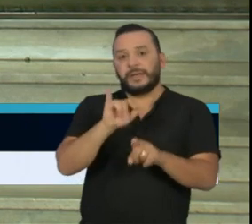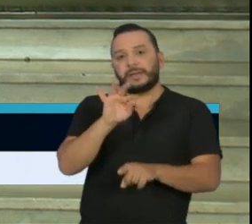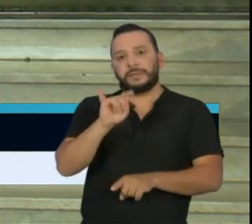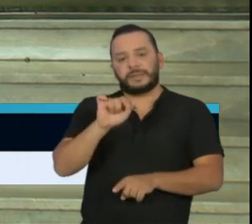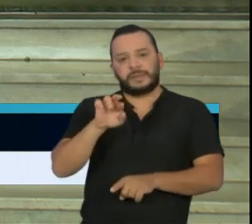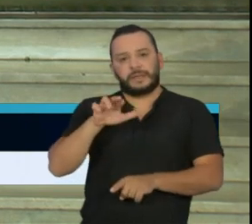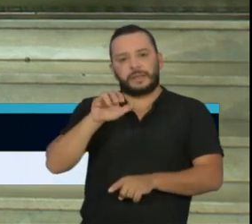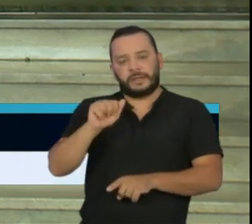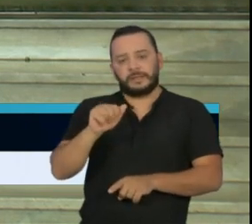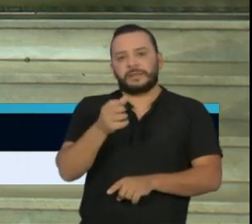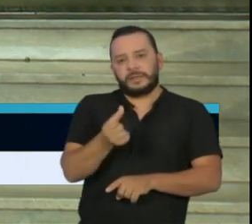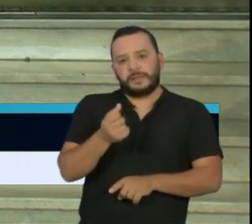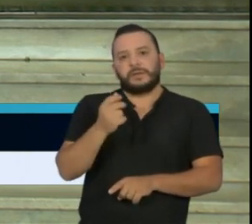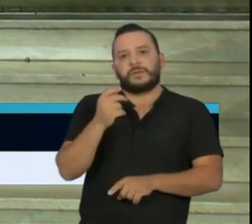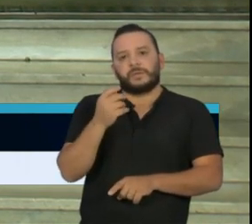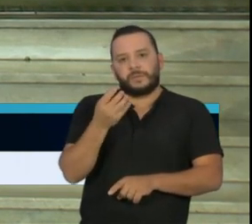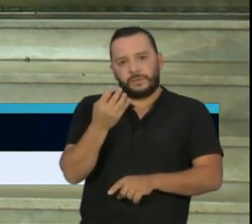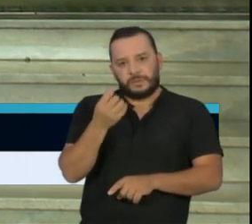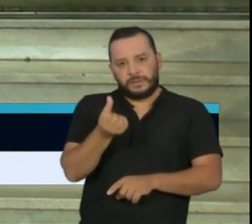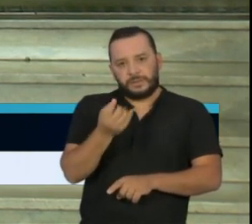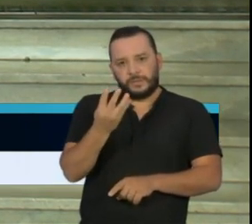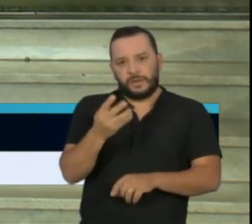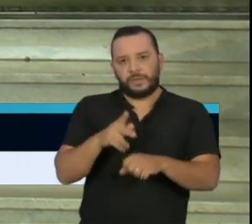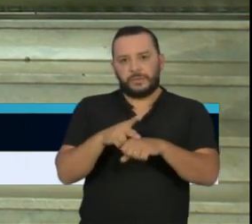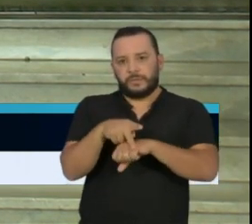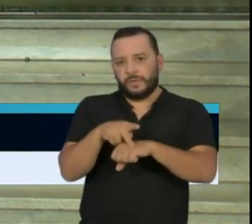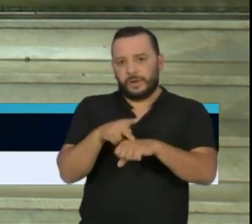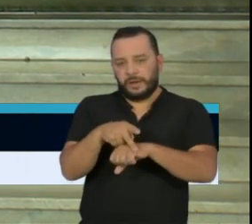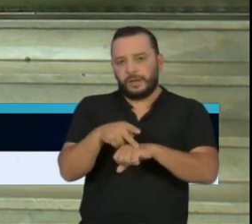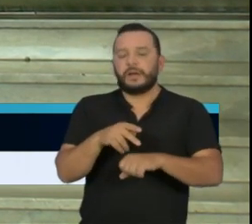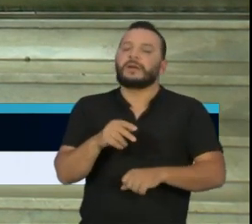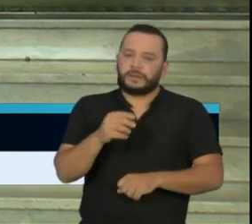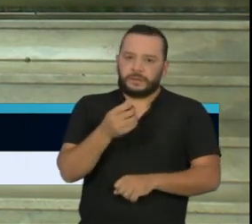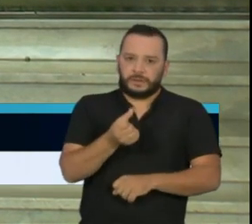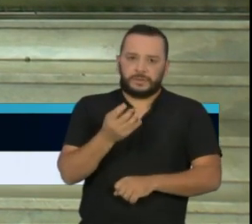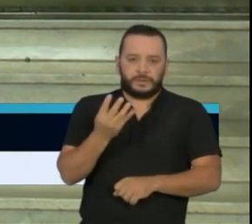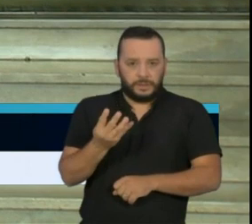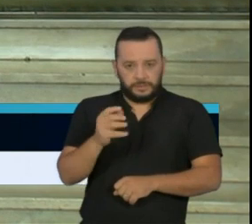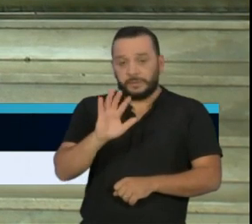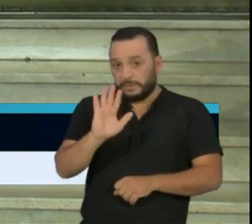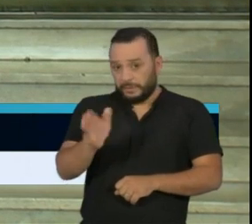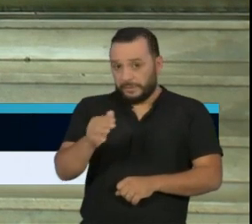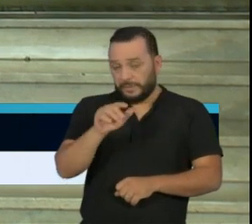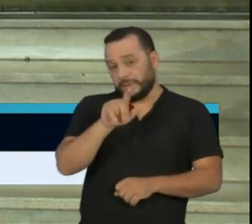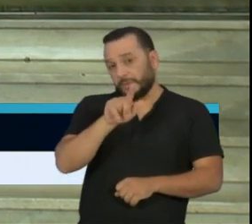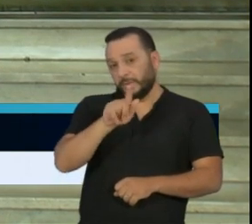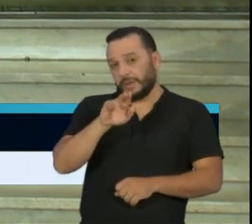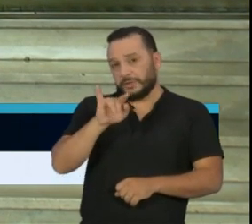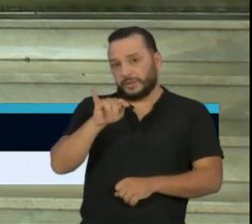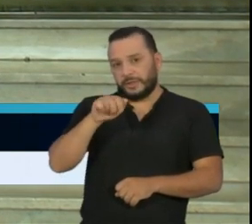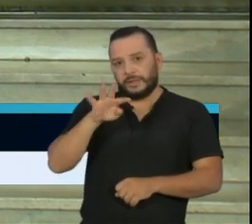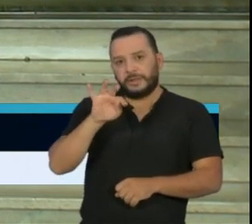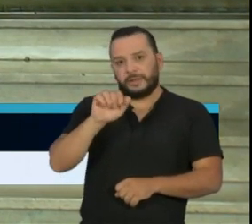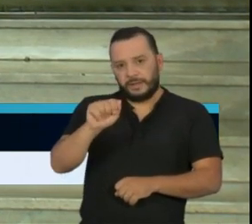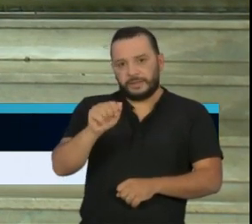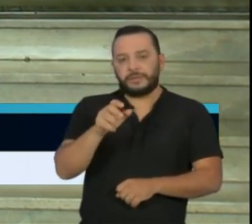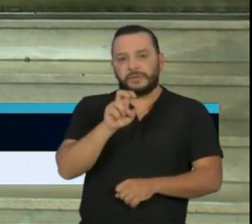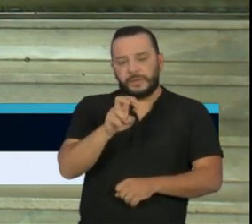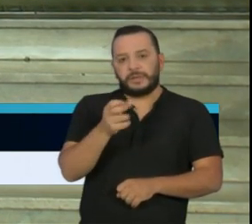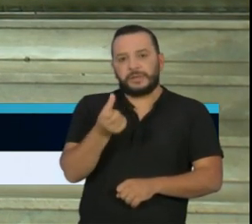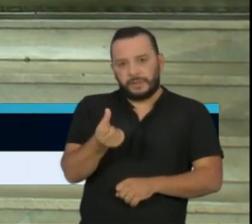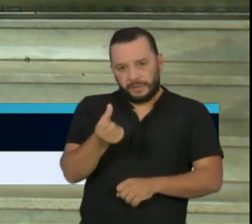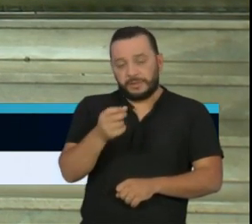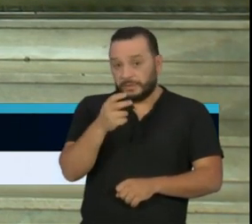54%, Poá, 54%, Guaratinguetá, 53%, assim como